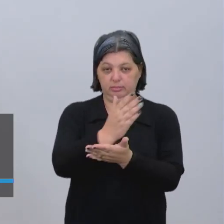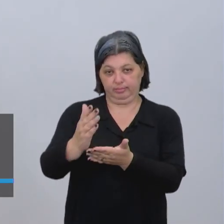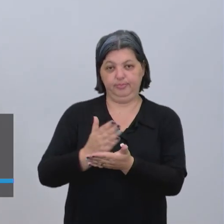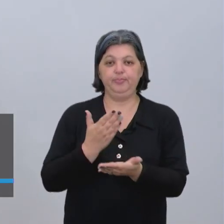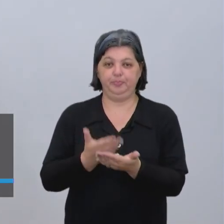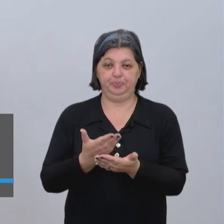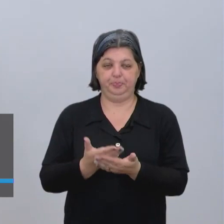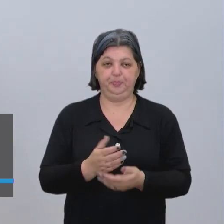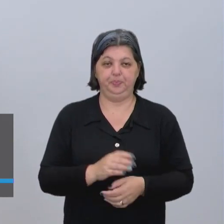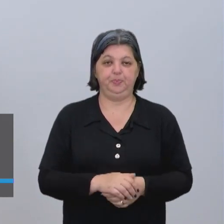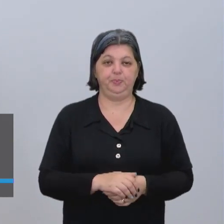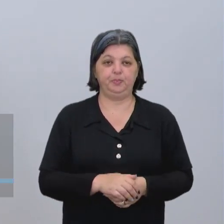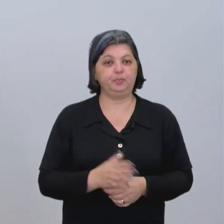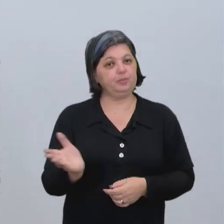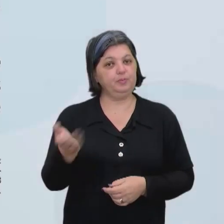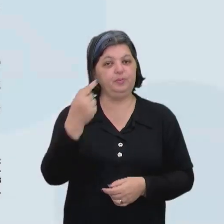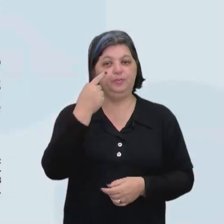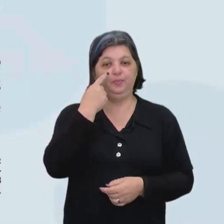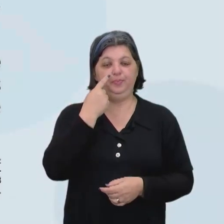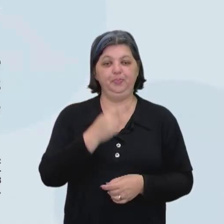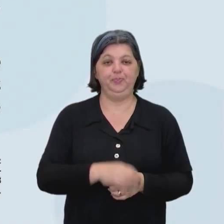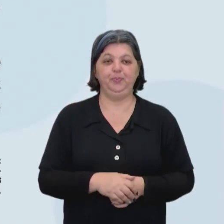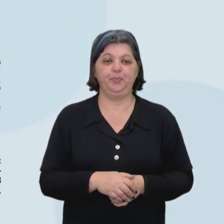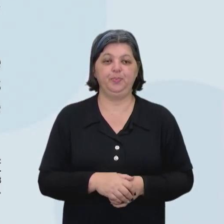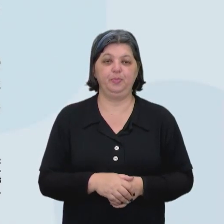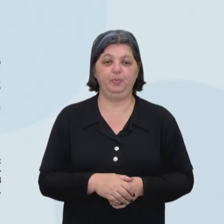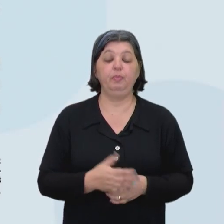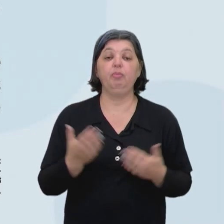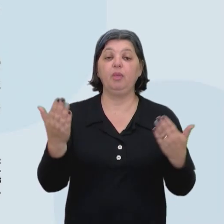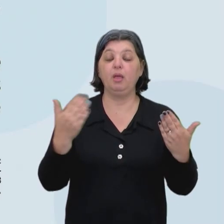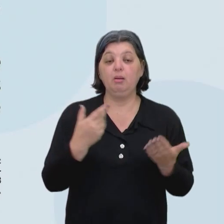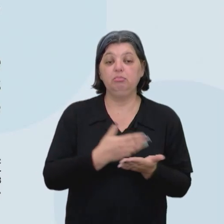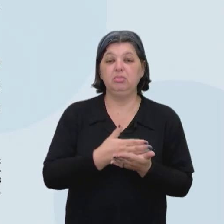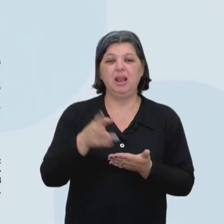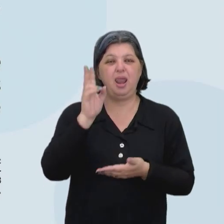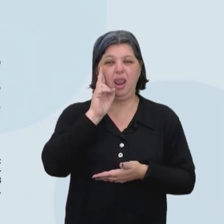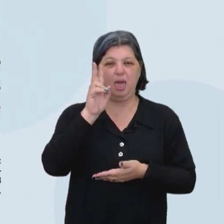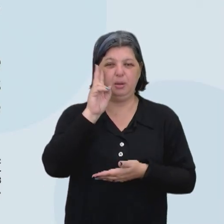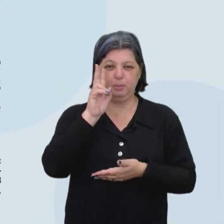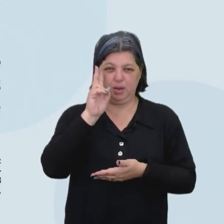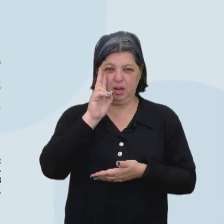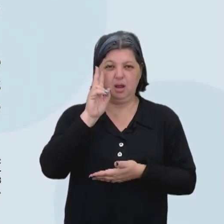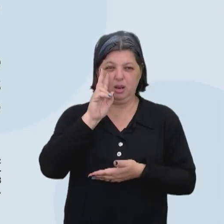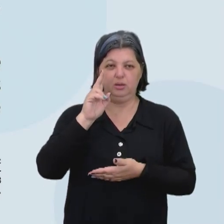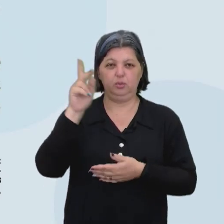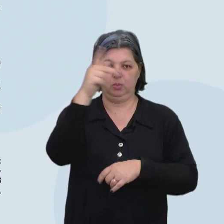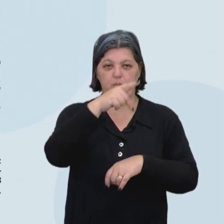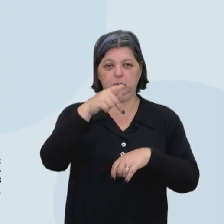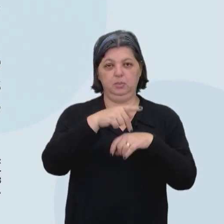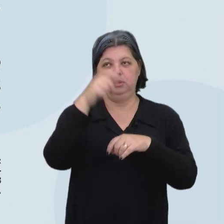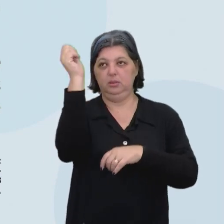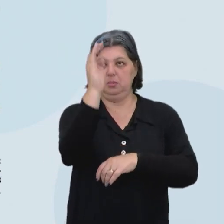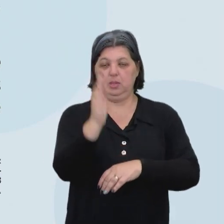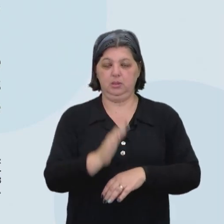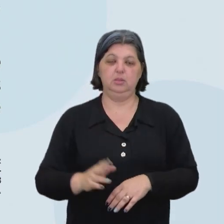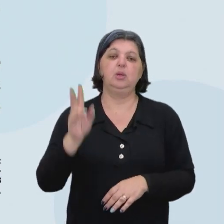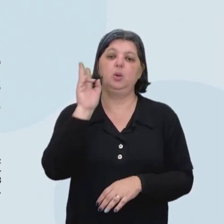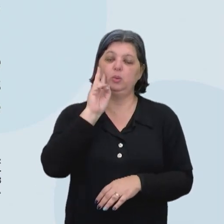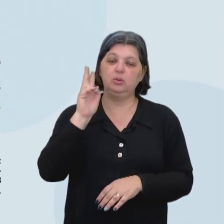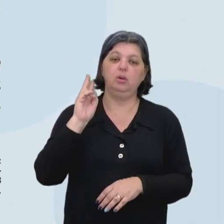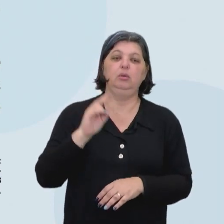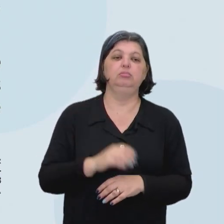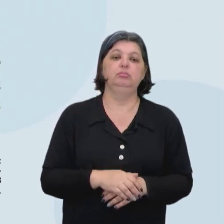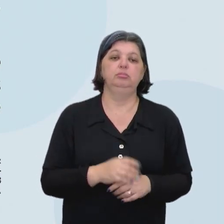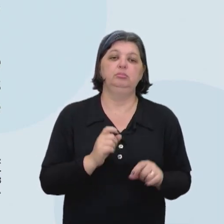aulas. Então, bora lá. A gente partiu ali, né, relembrando a história do nosso país, então relembrando que o